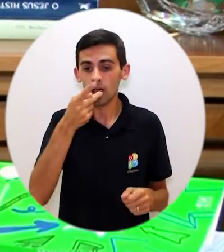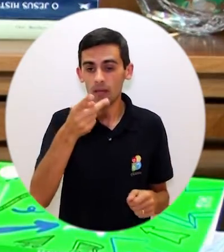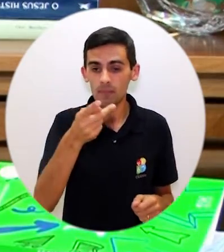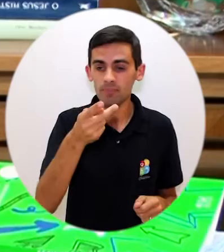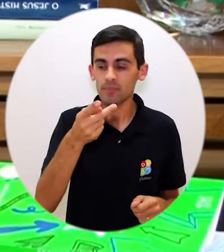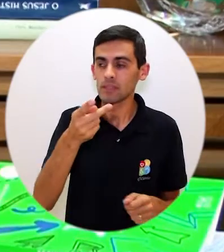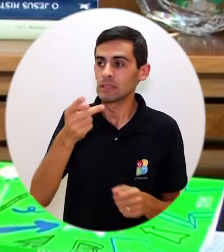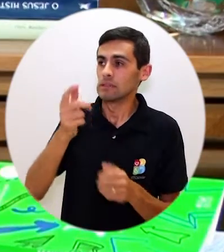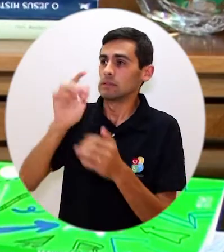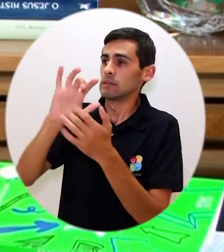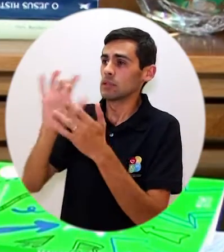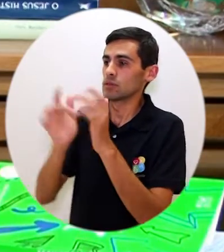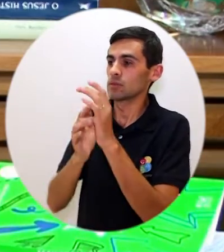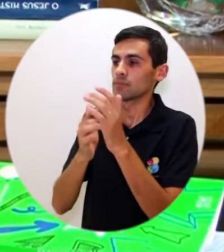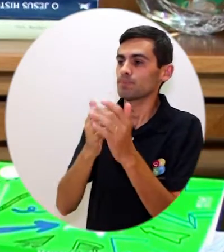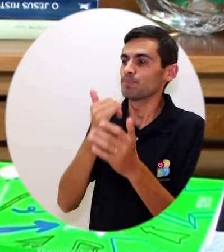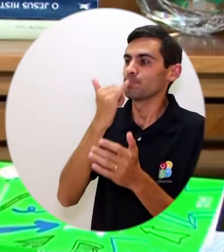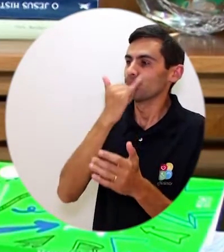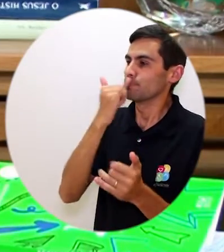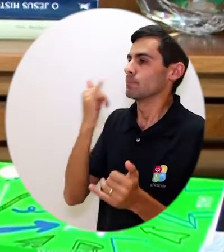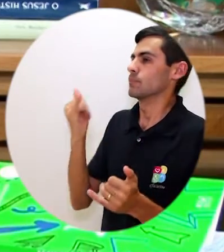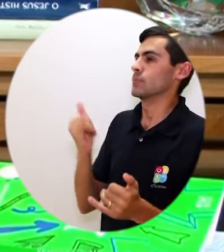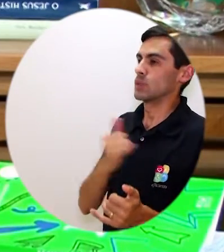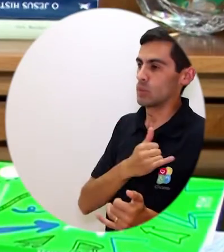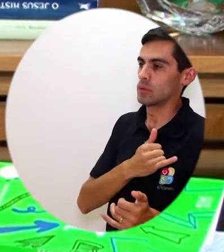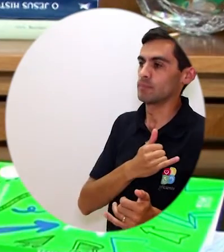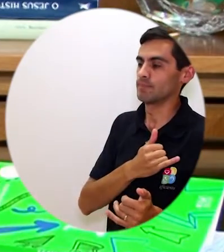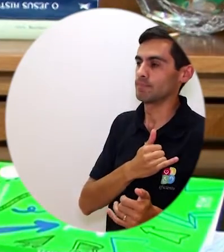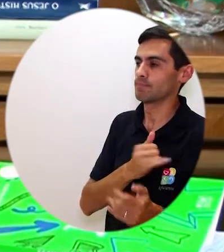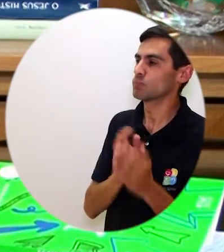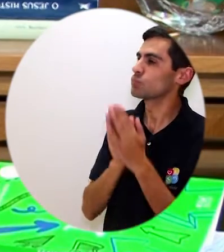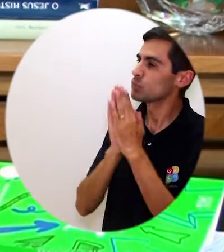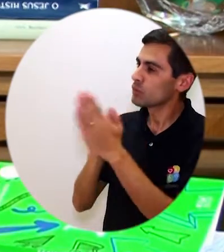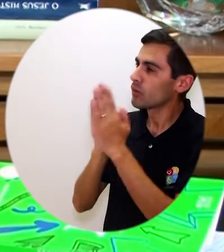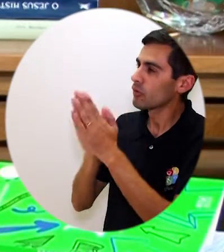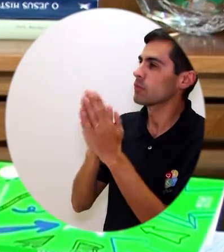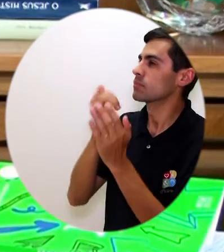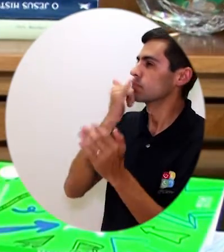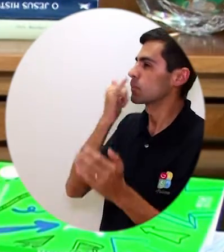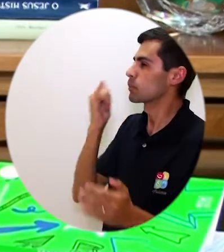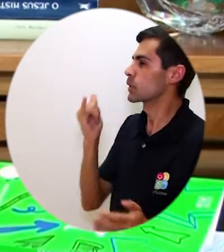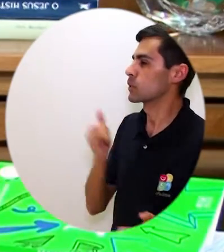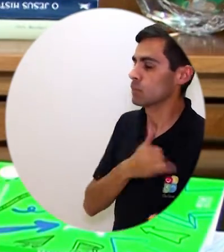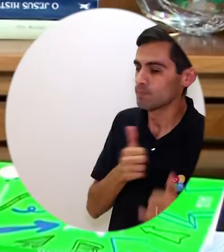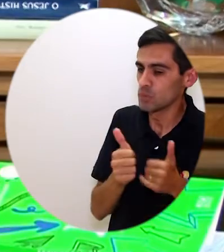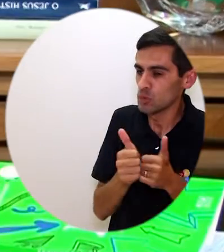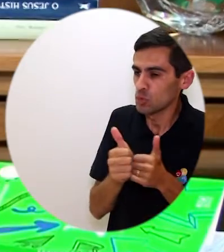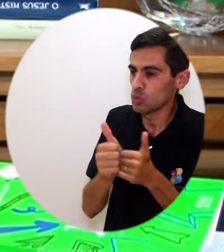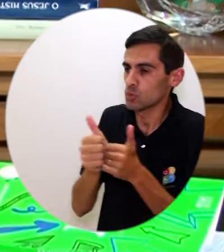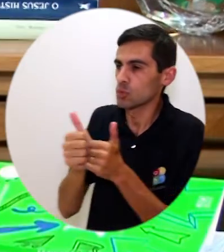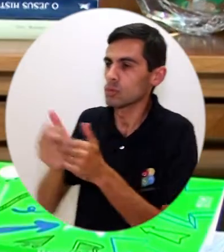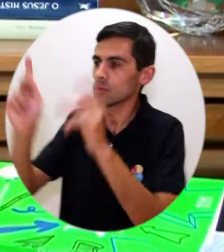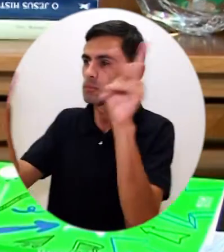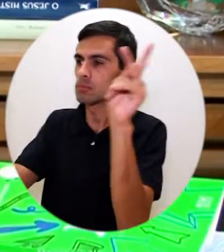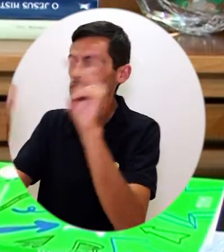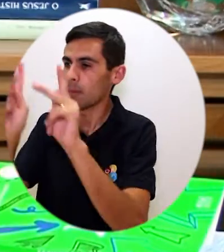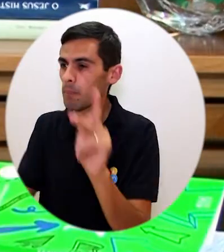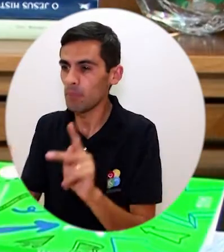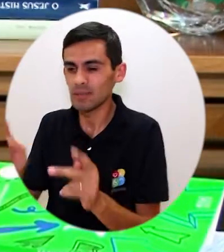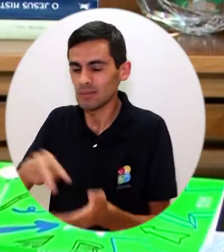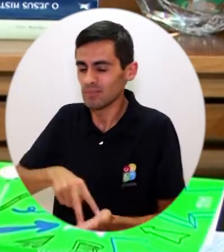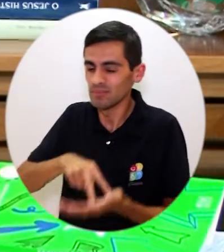isso você precisa falar: me perdoe, Senhor. Me perdoe, Jesus. Me perdoe e